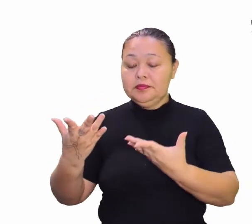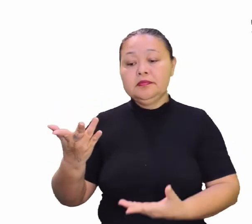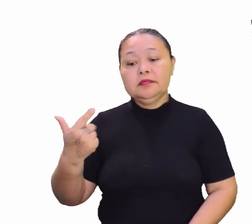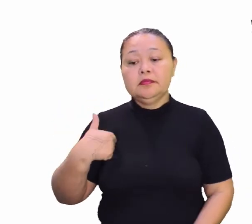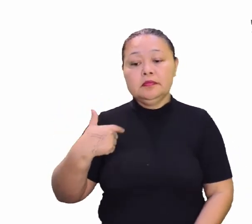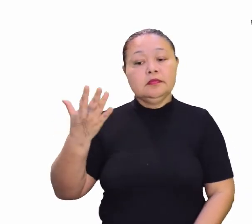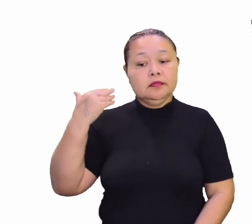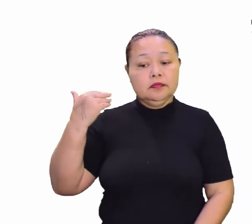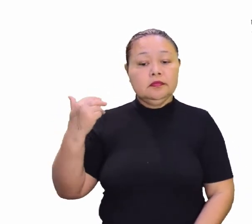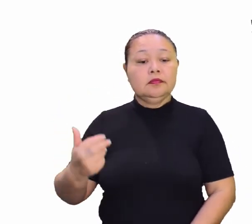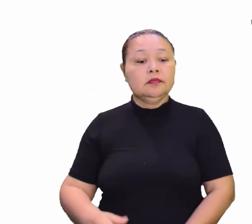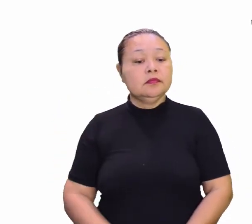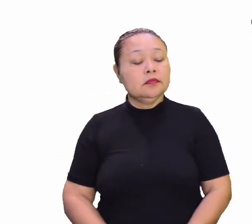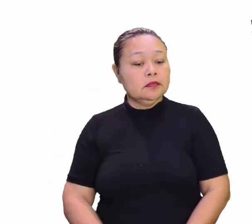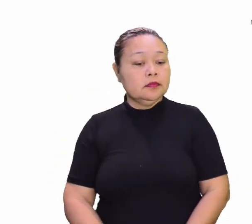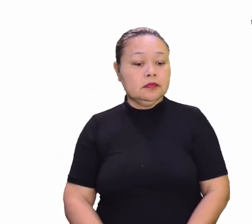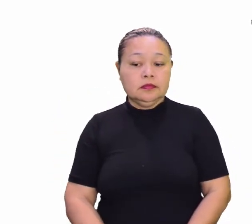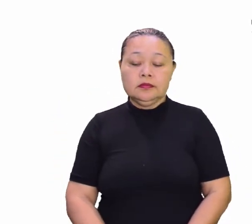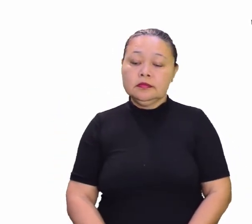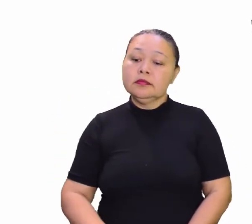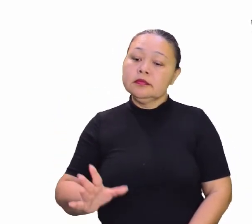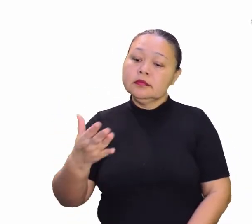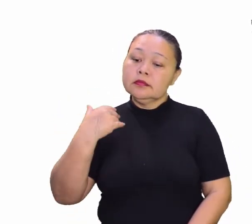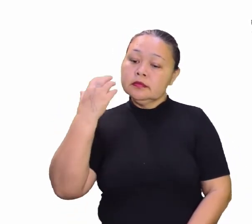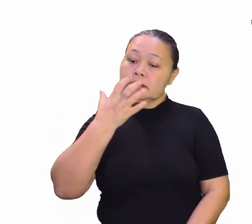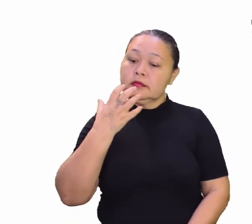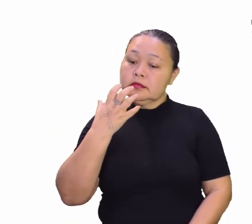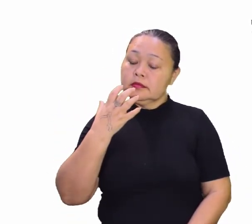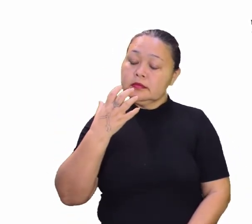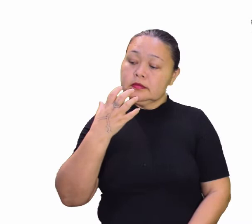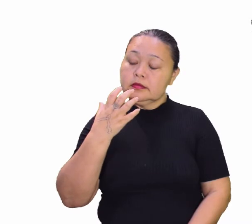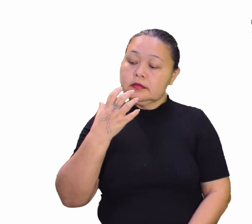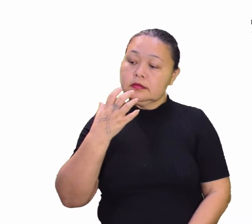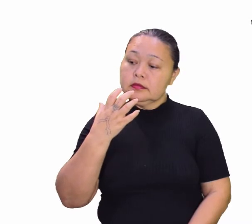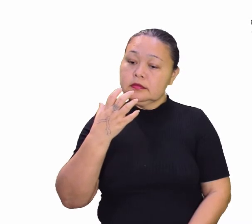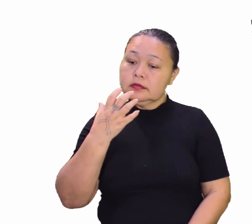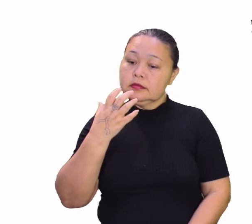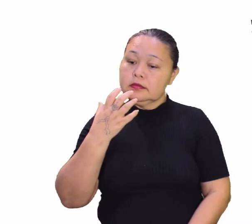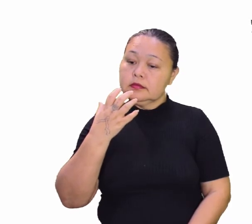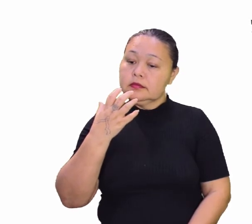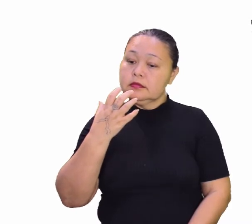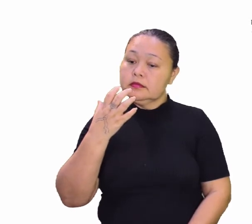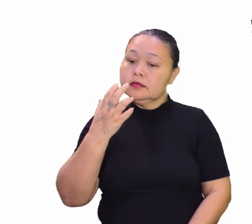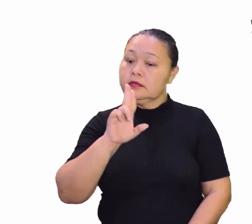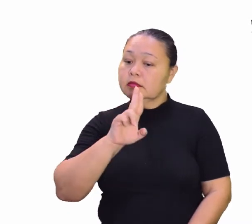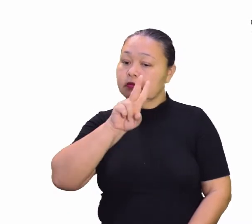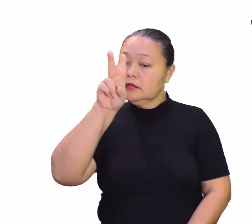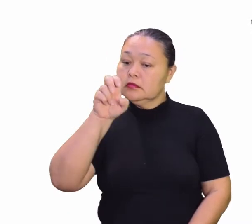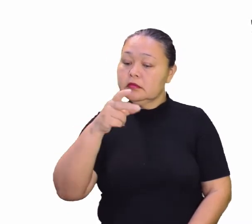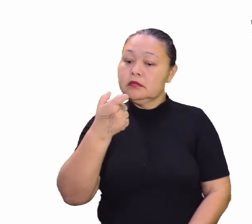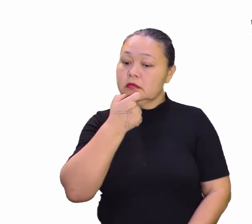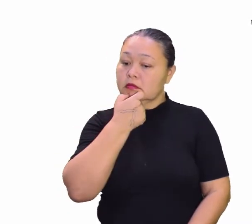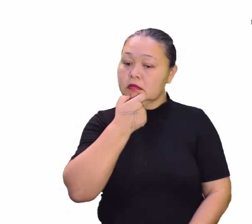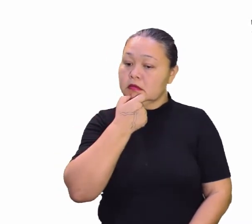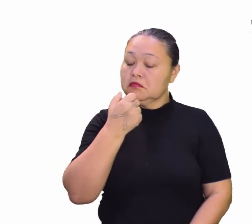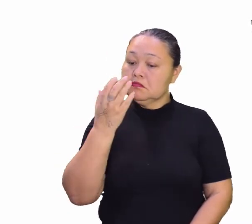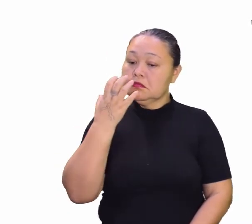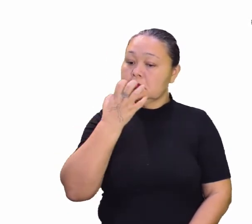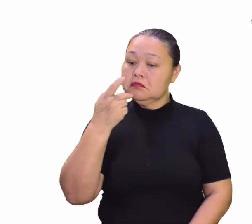Etiópia na época, que foi a música You Are the World. Isso